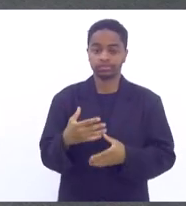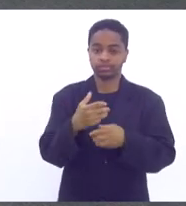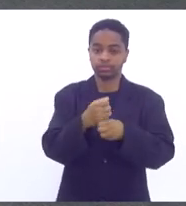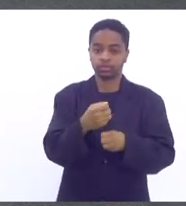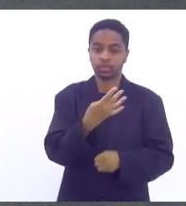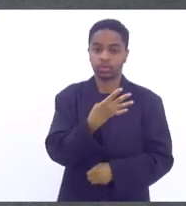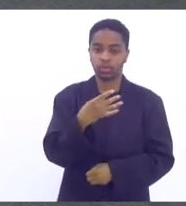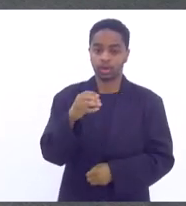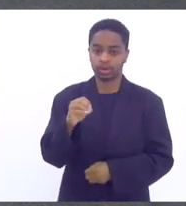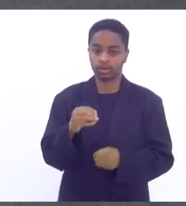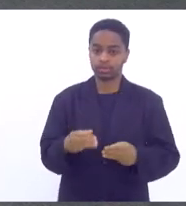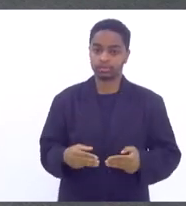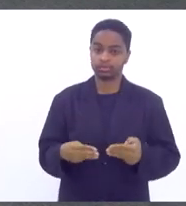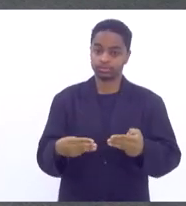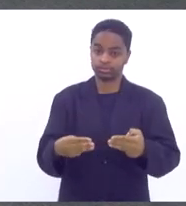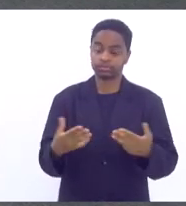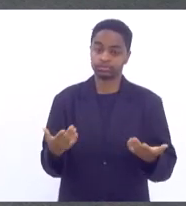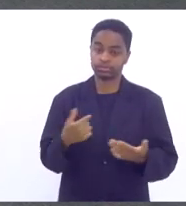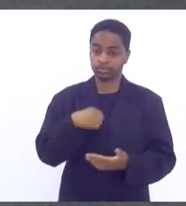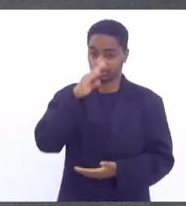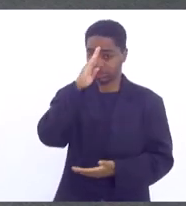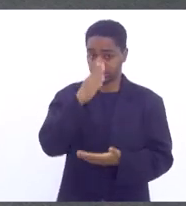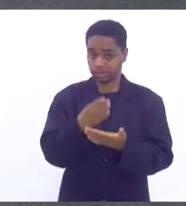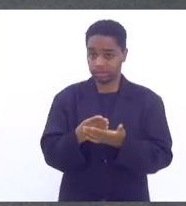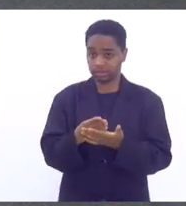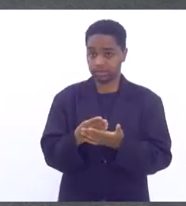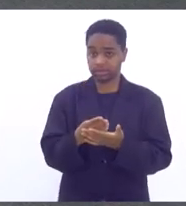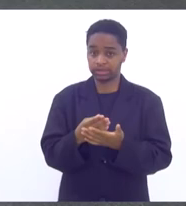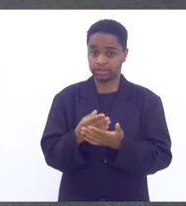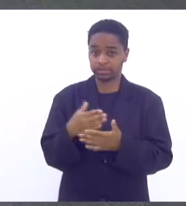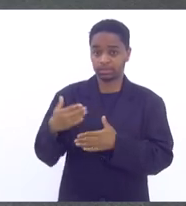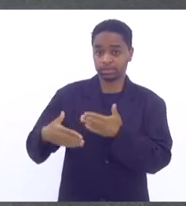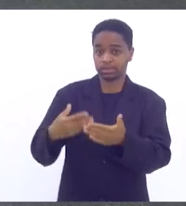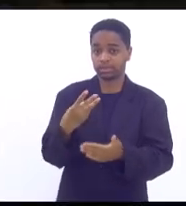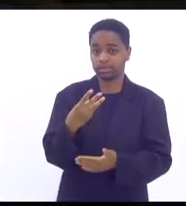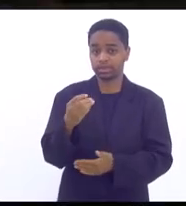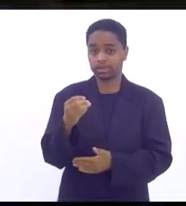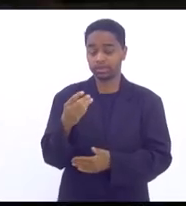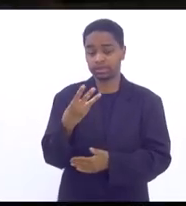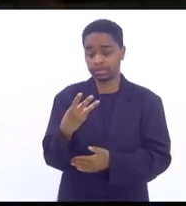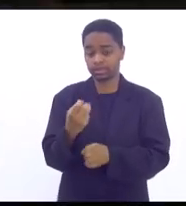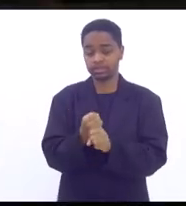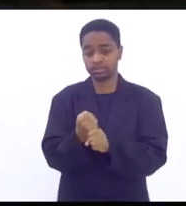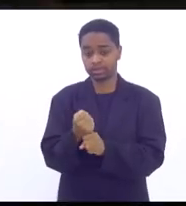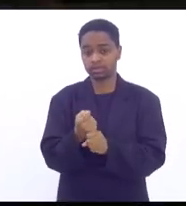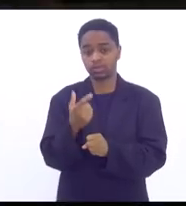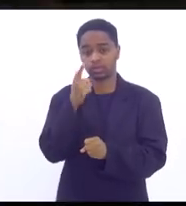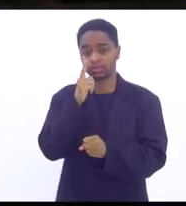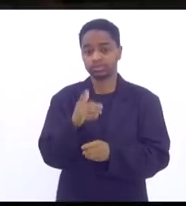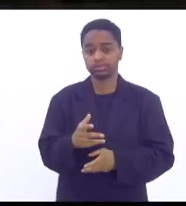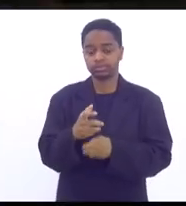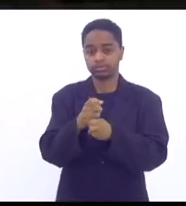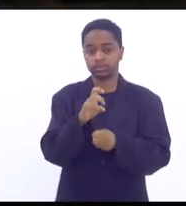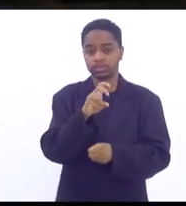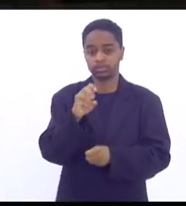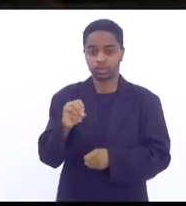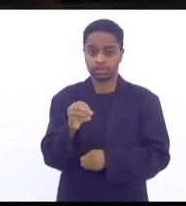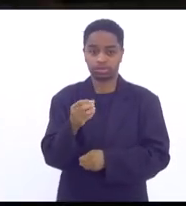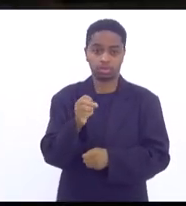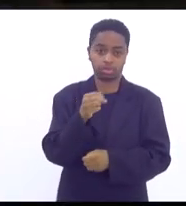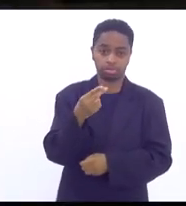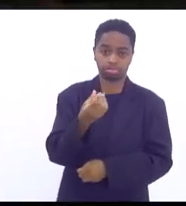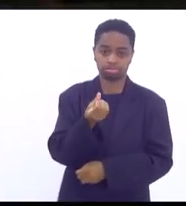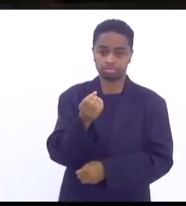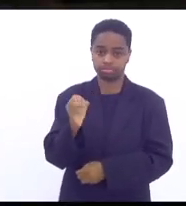e se nessa batida, eu acho que mais 3 anos a gente bate 50 a 60 ministérios. Mas só para sair desse tema, quem queria